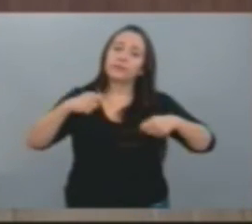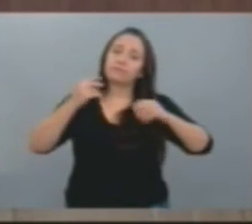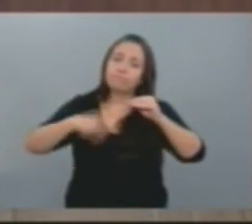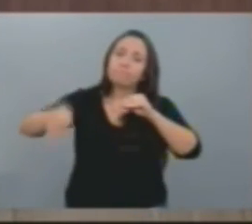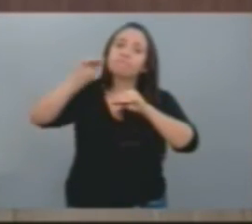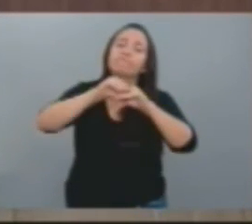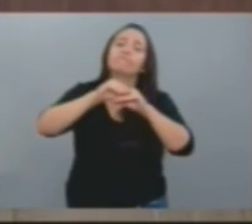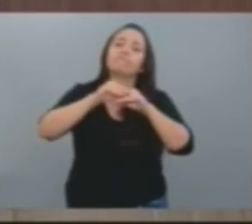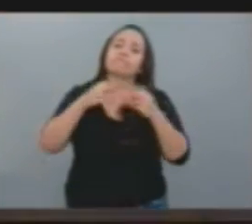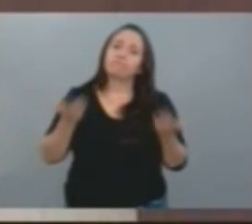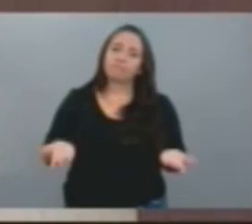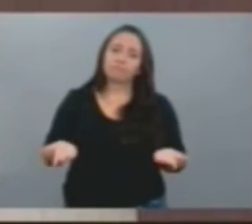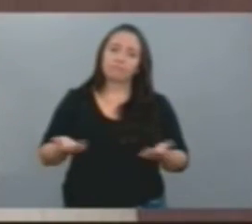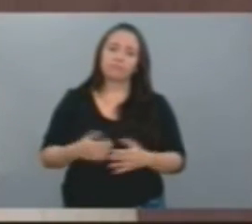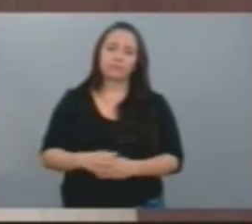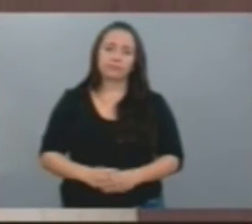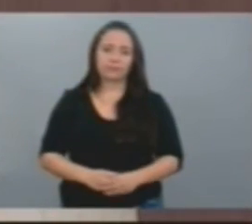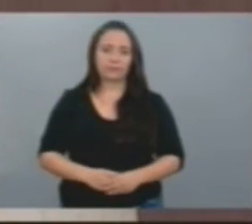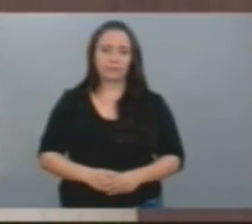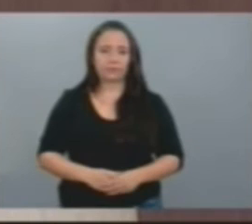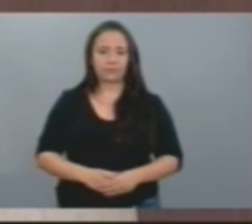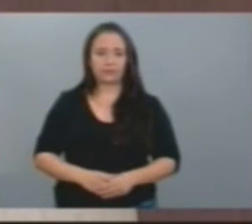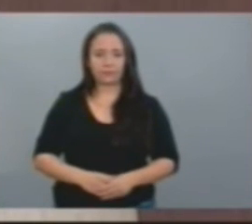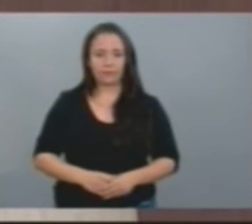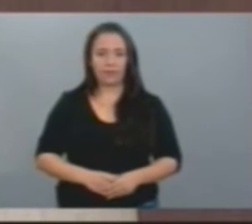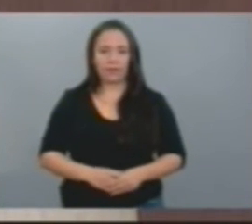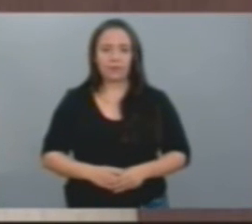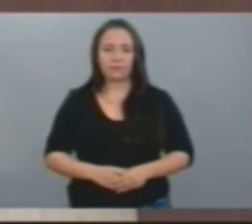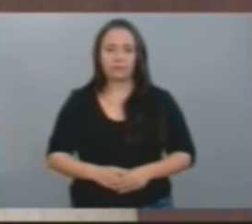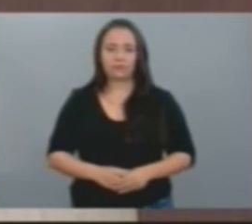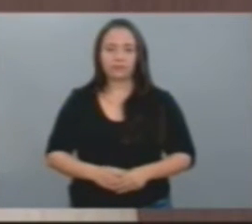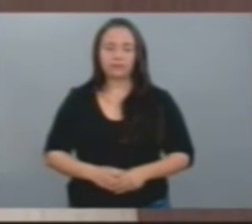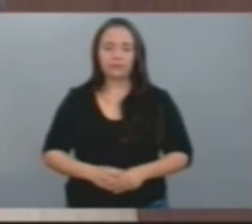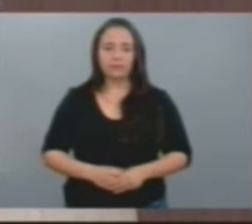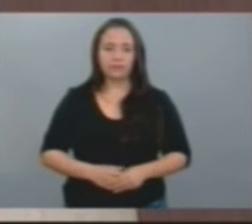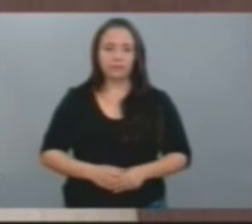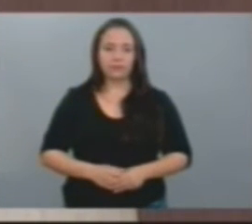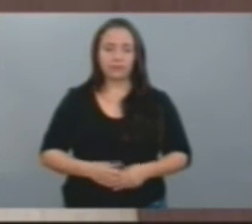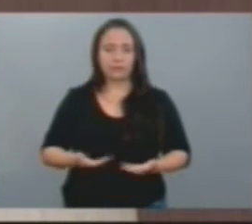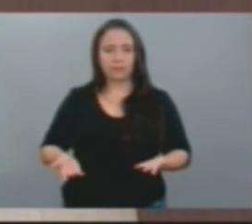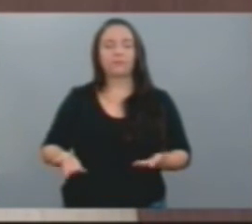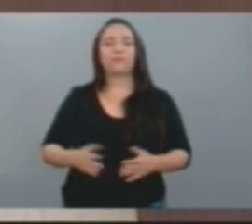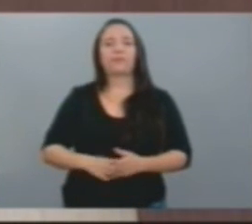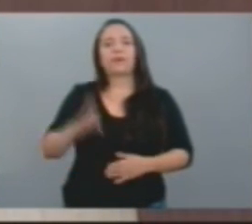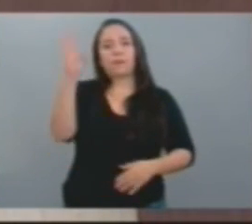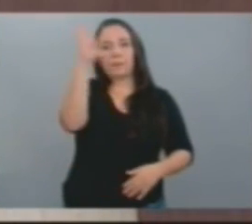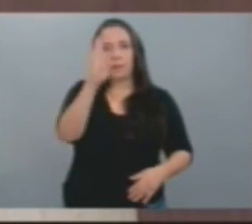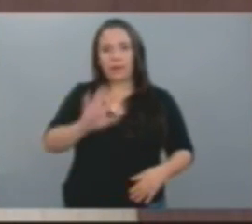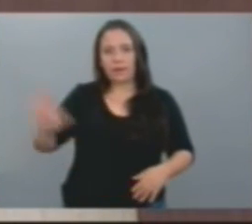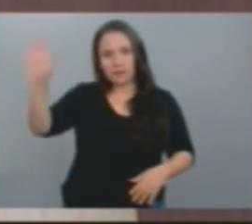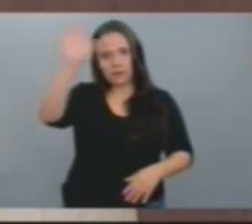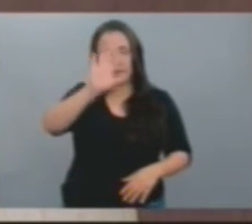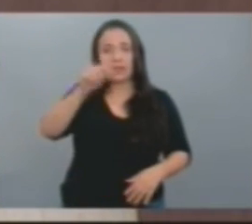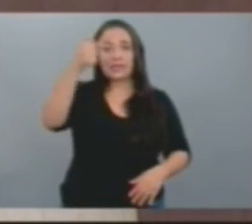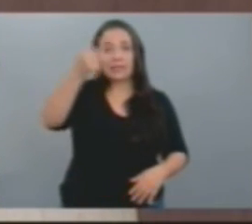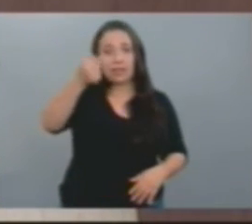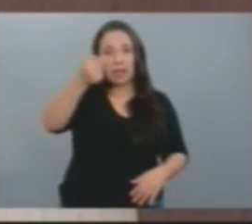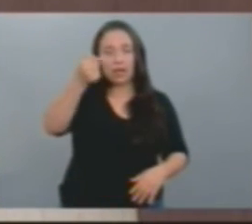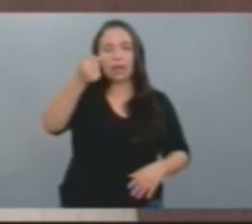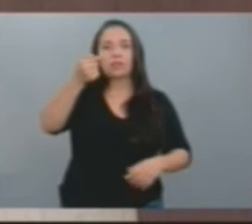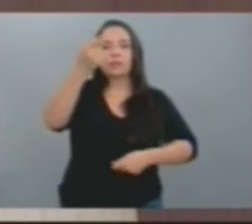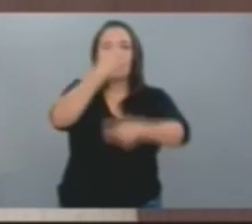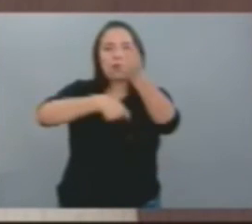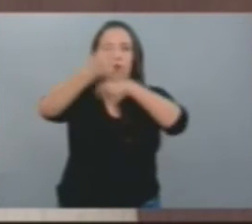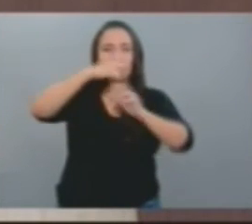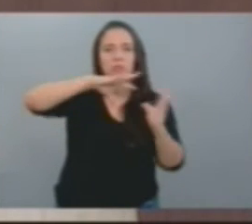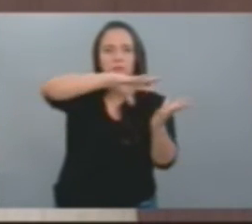mais adequada. Portanto, vejam só, nós somos a 7ª economia do mundo, com